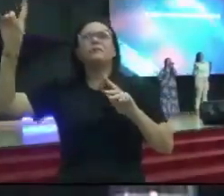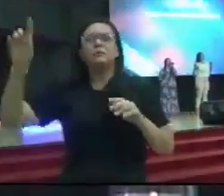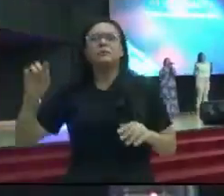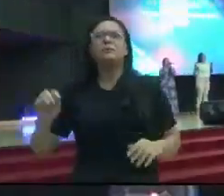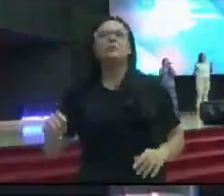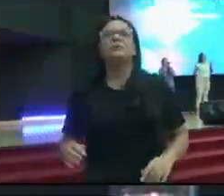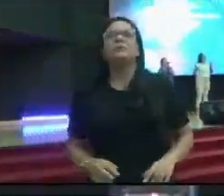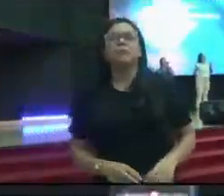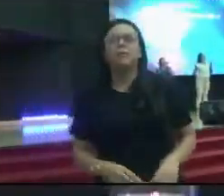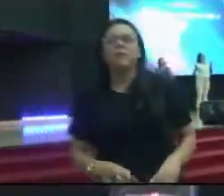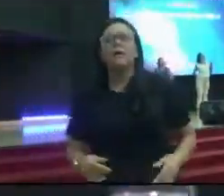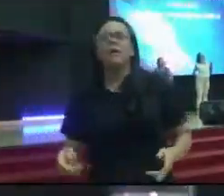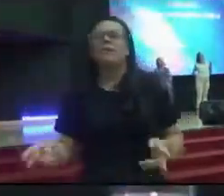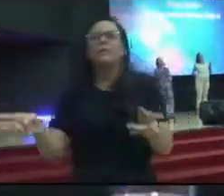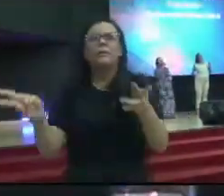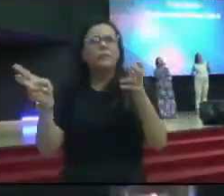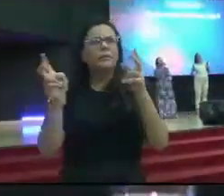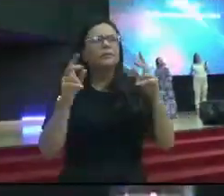Percebo quão